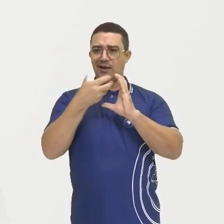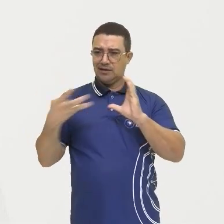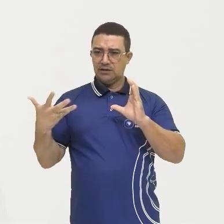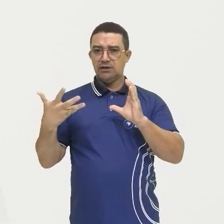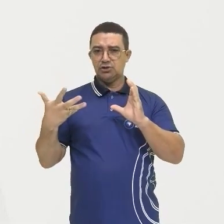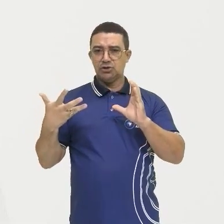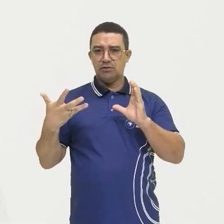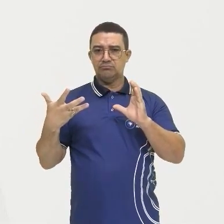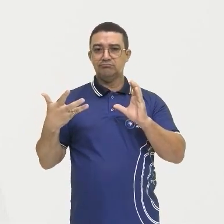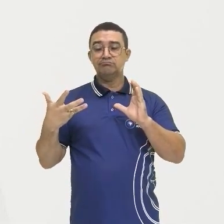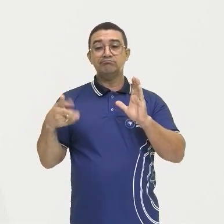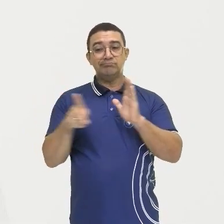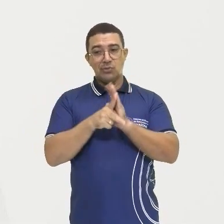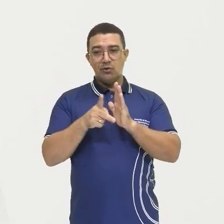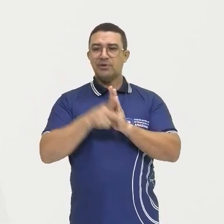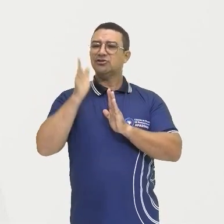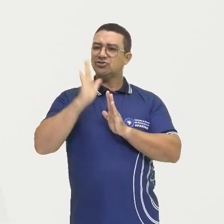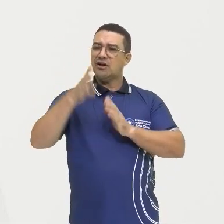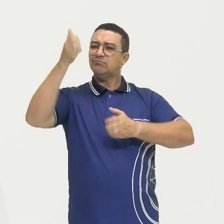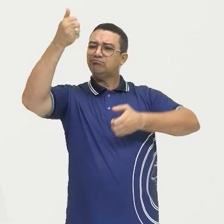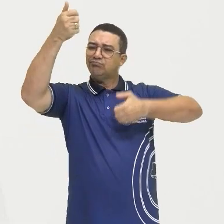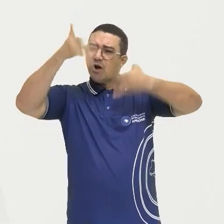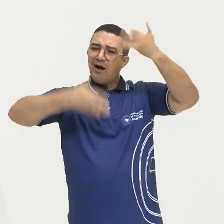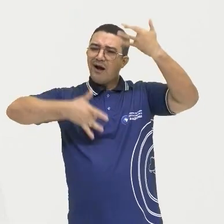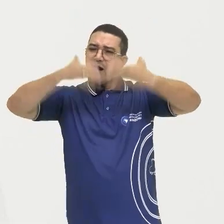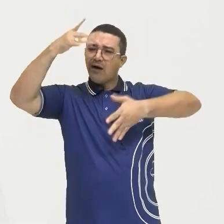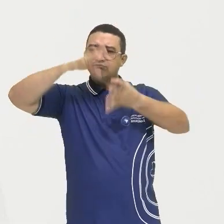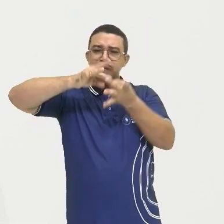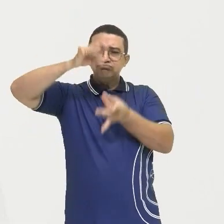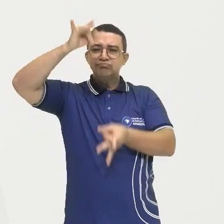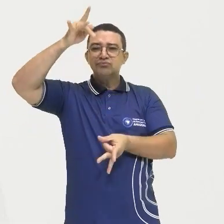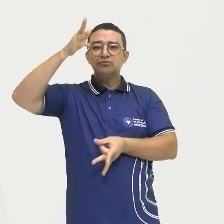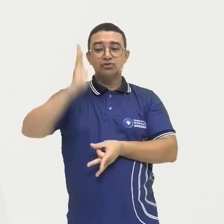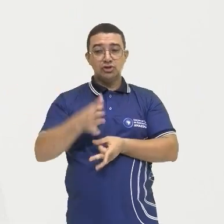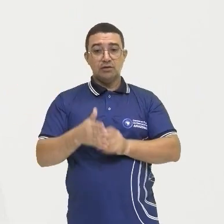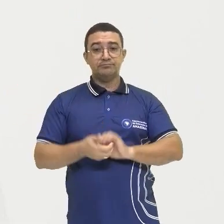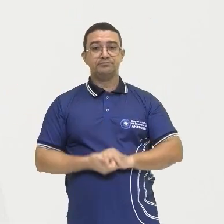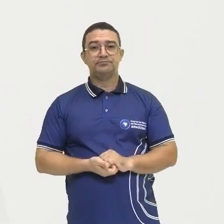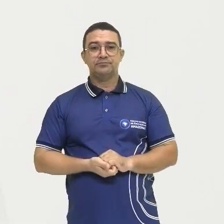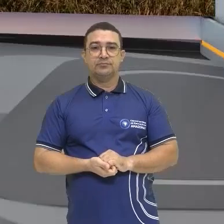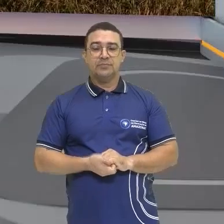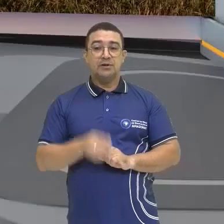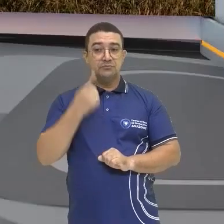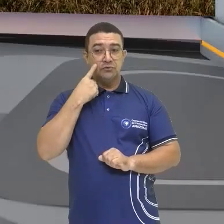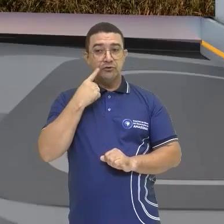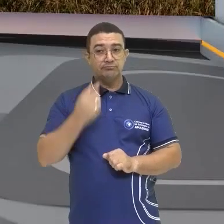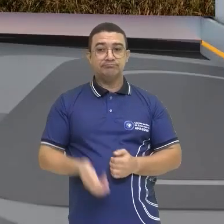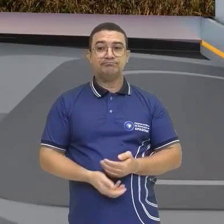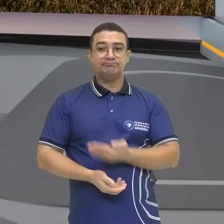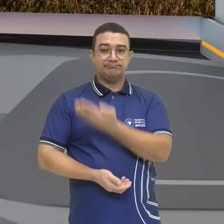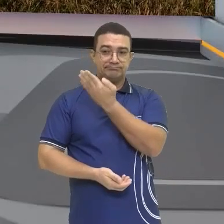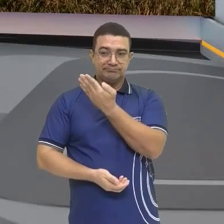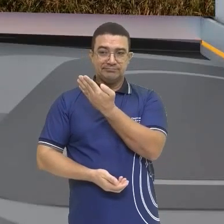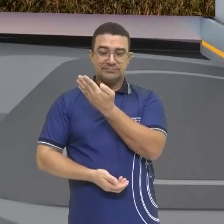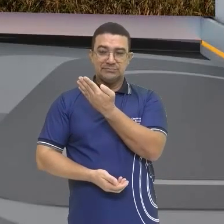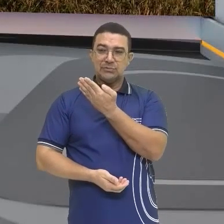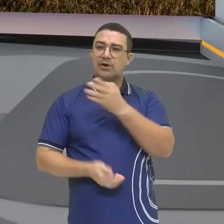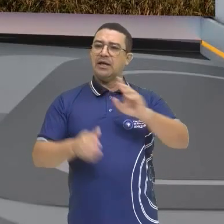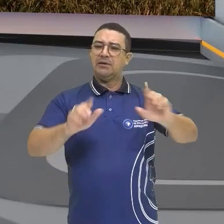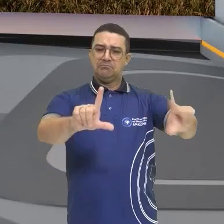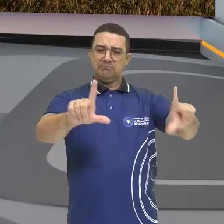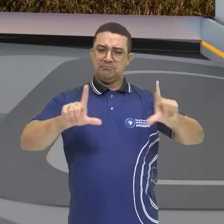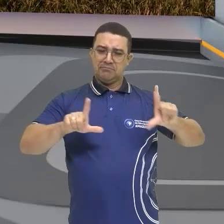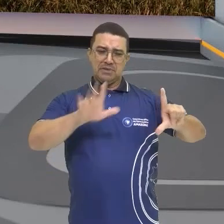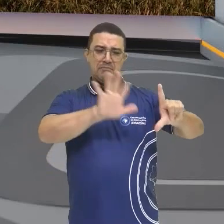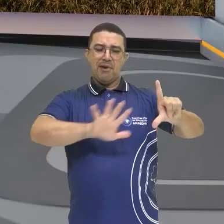algumas específicas e nós detalhamos cada uma delas aqui. Eu tenho aqui um cenário bonito para vocês, tá certo? Com imagens